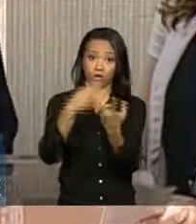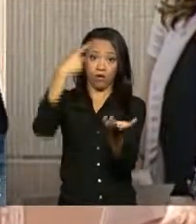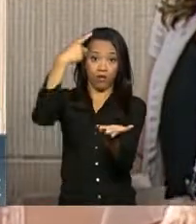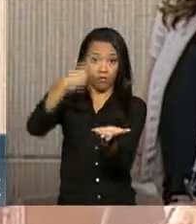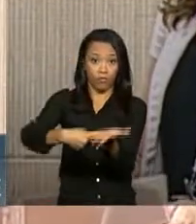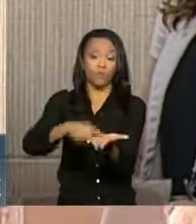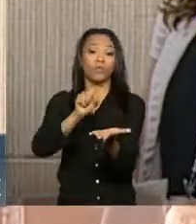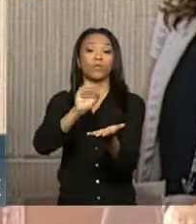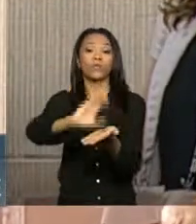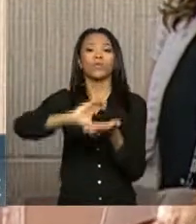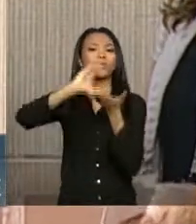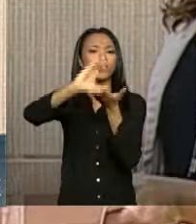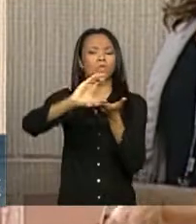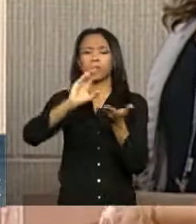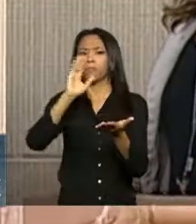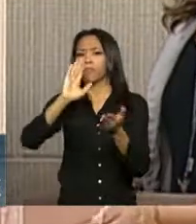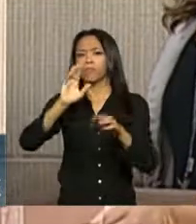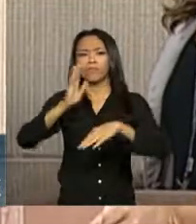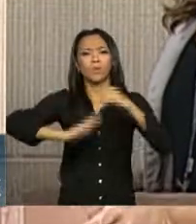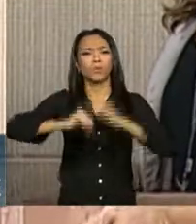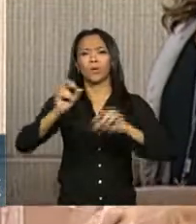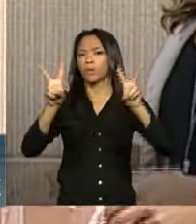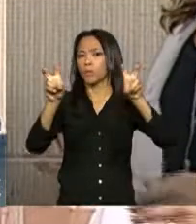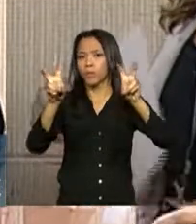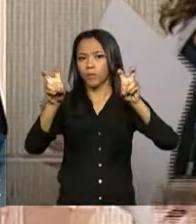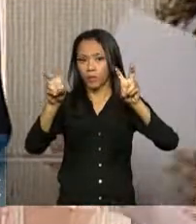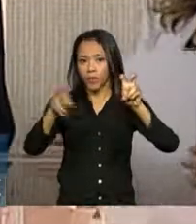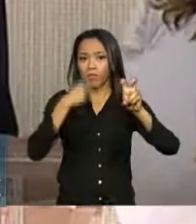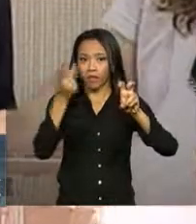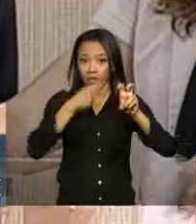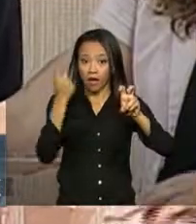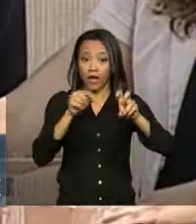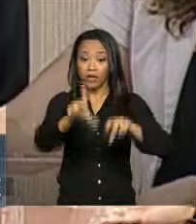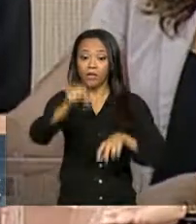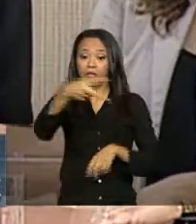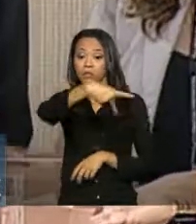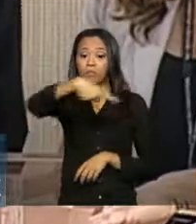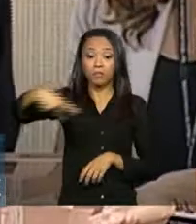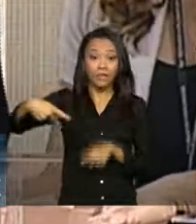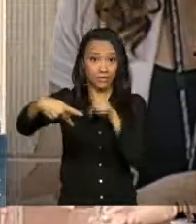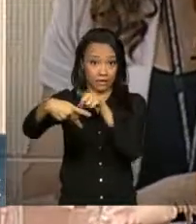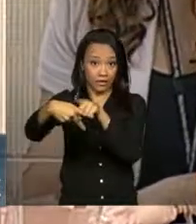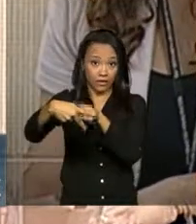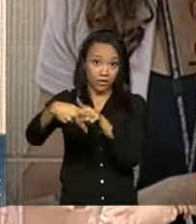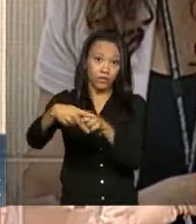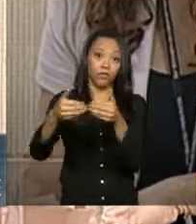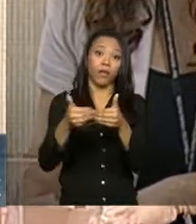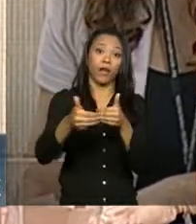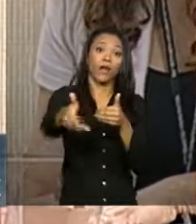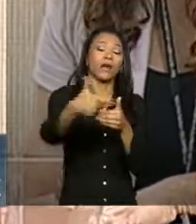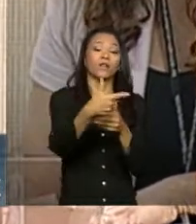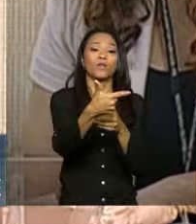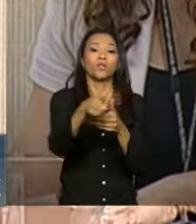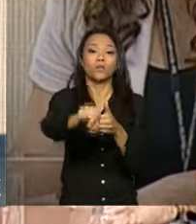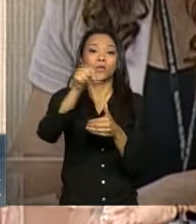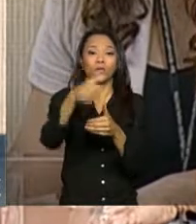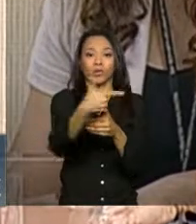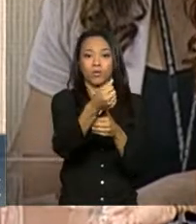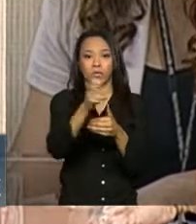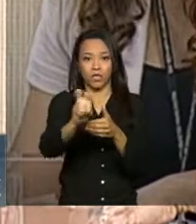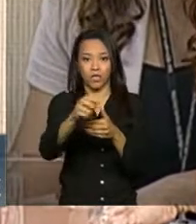tem como um dos pontos de pauta a indicação do presidente do colegiado para o período 2015 a 2016